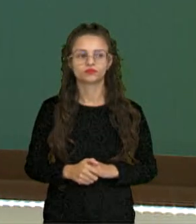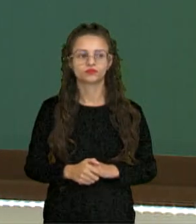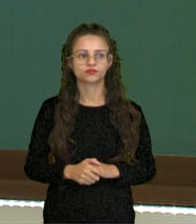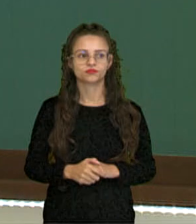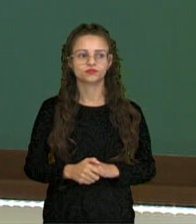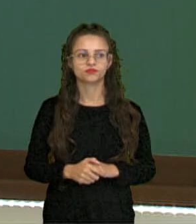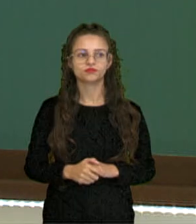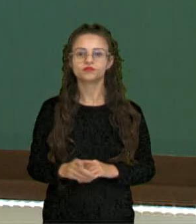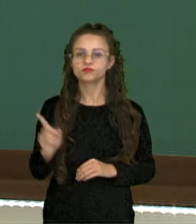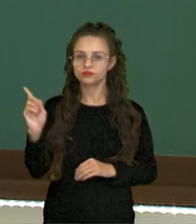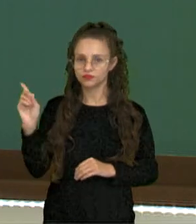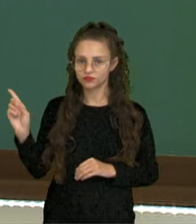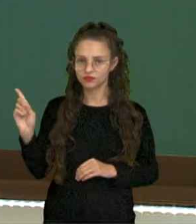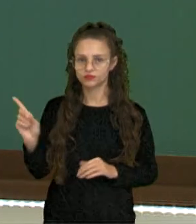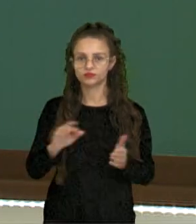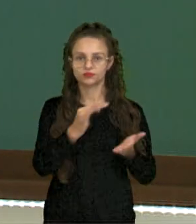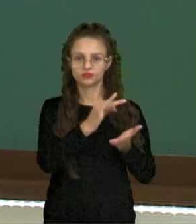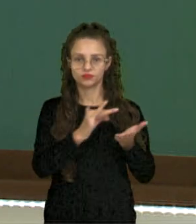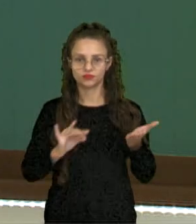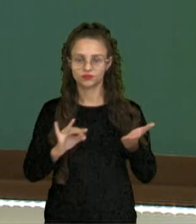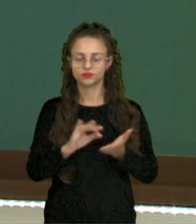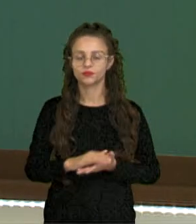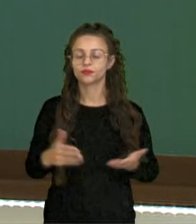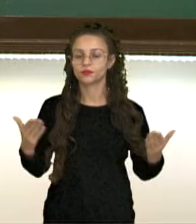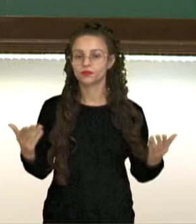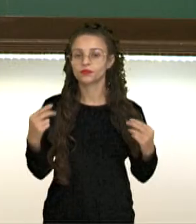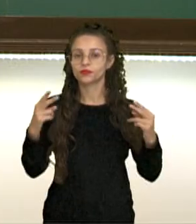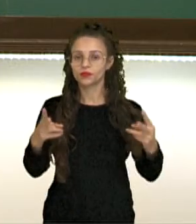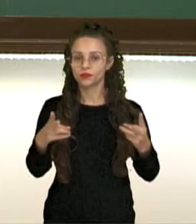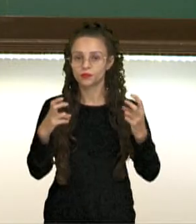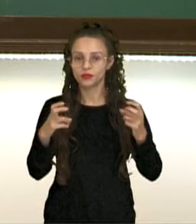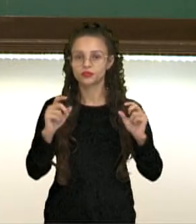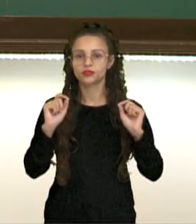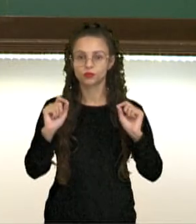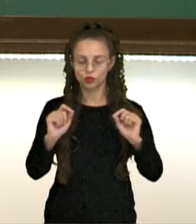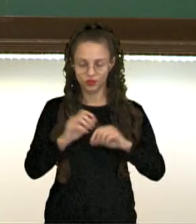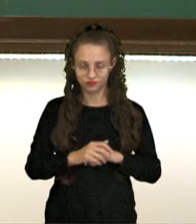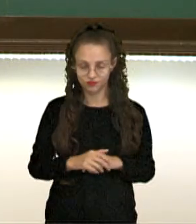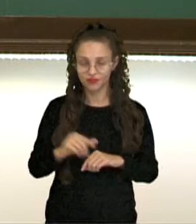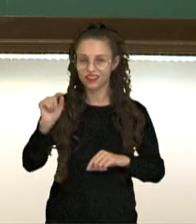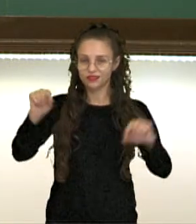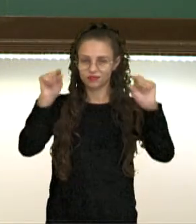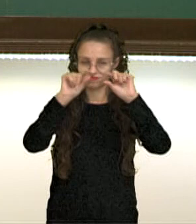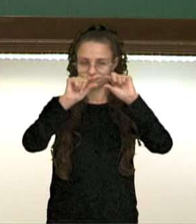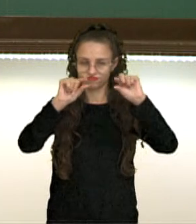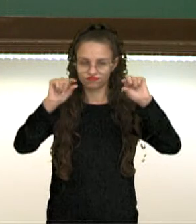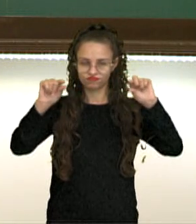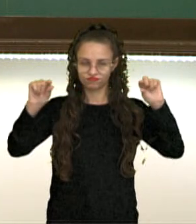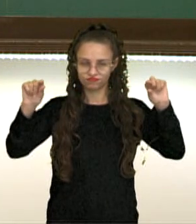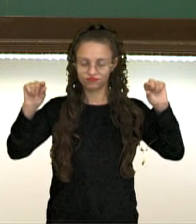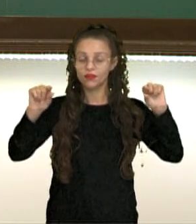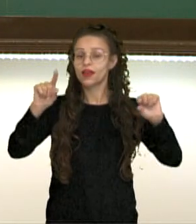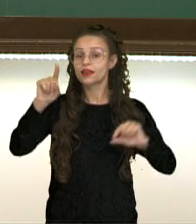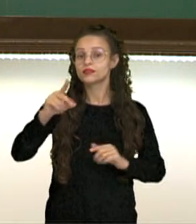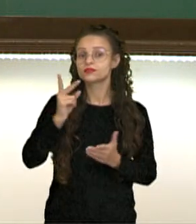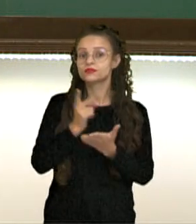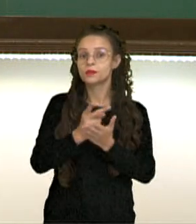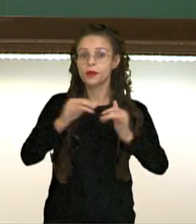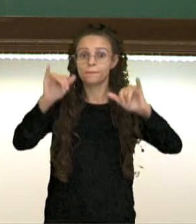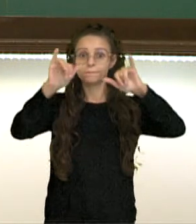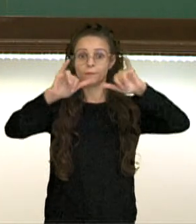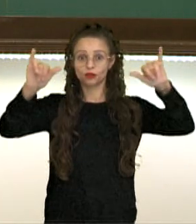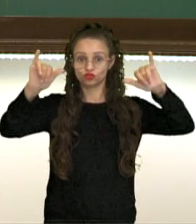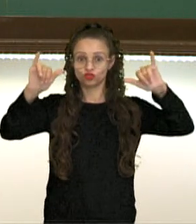Aqui, nosso gabarito. Então, o que a gente percebe? Que a linha fina está sempre após a